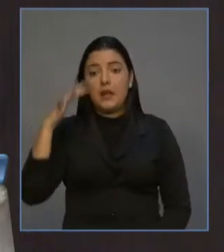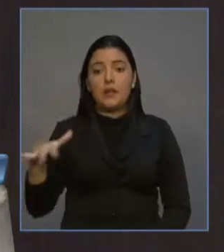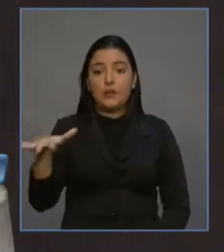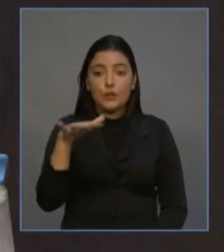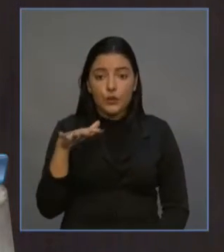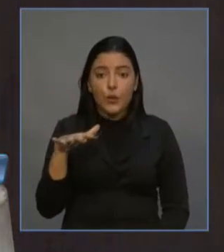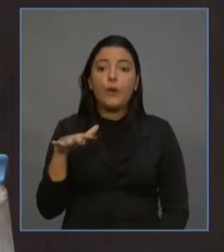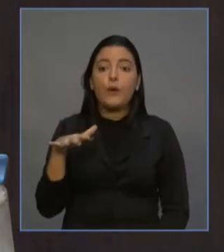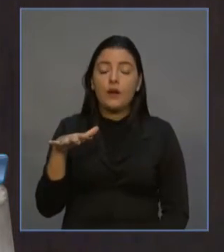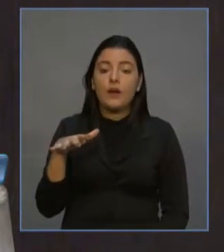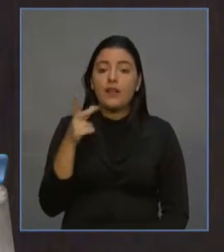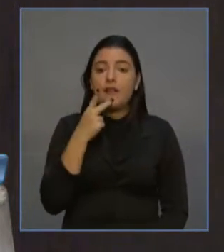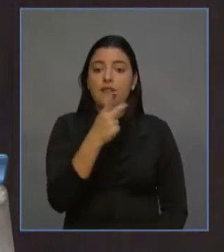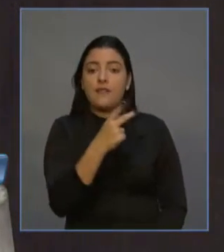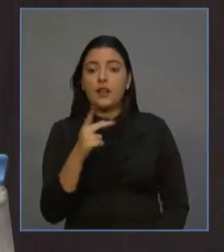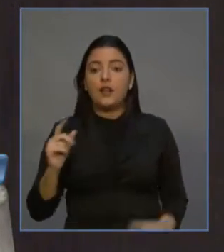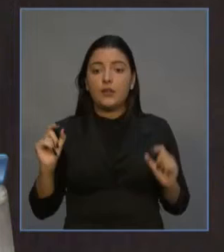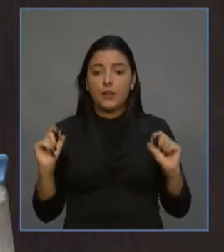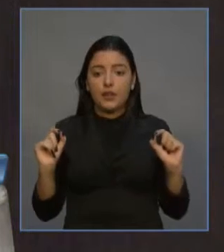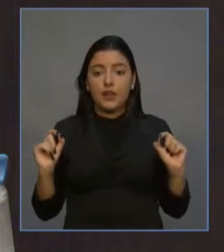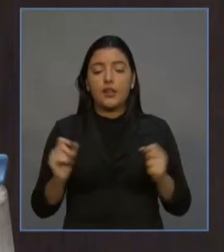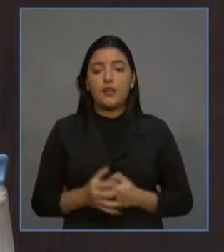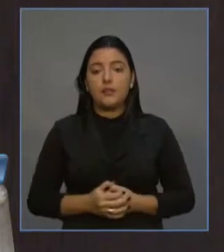populares, falando de